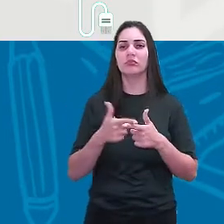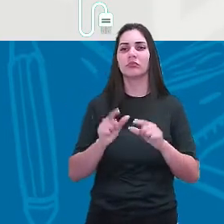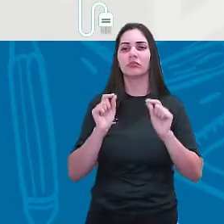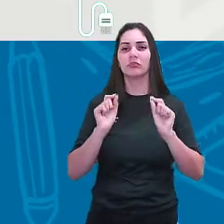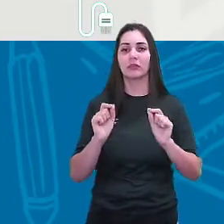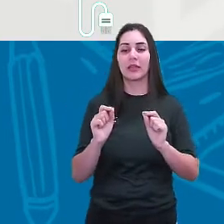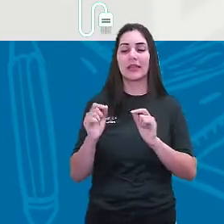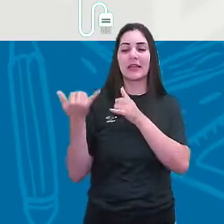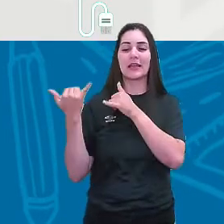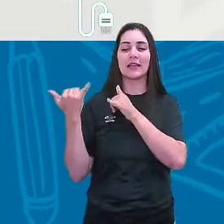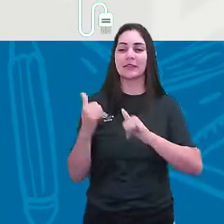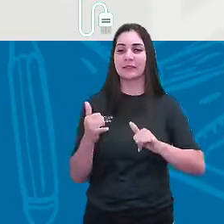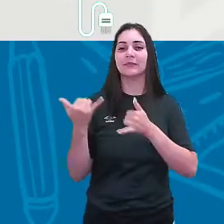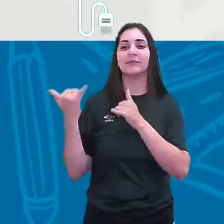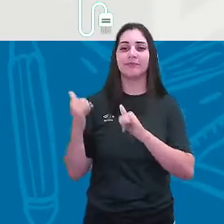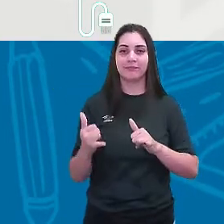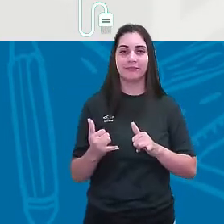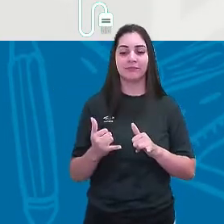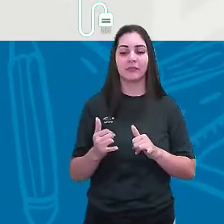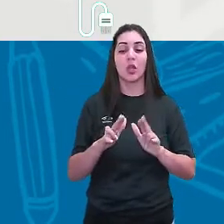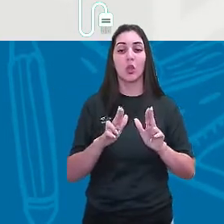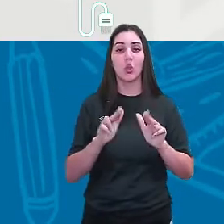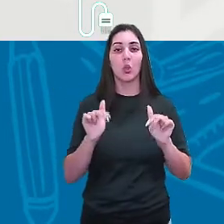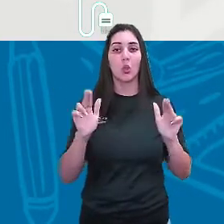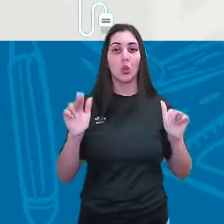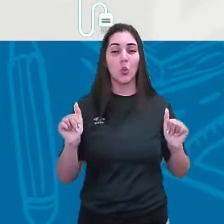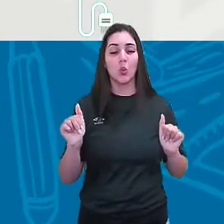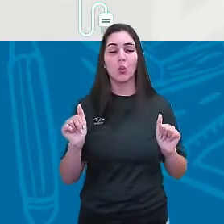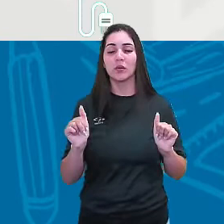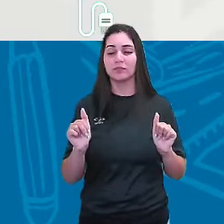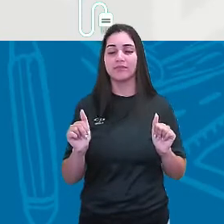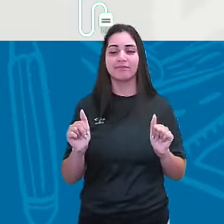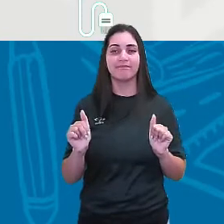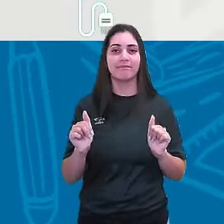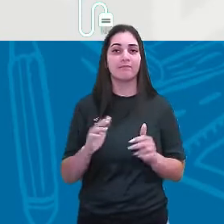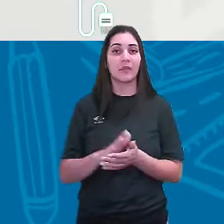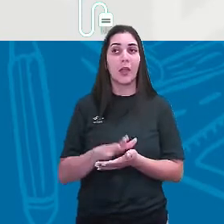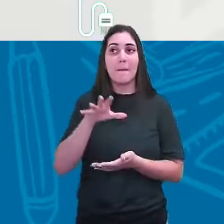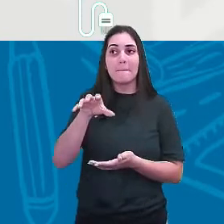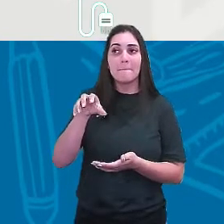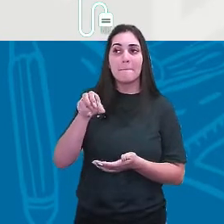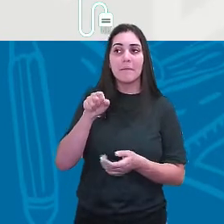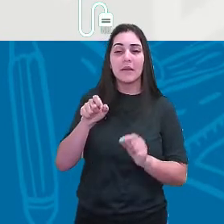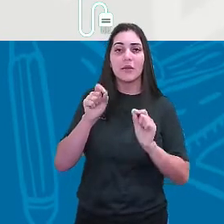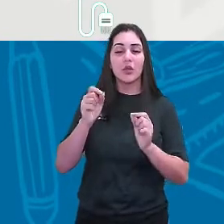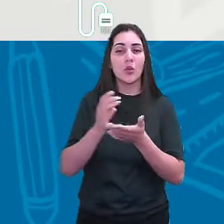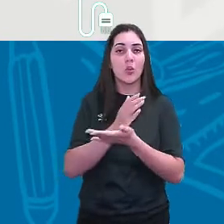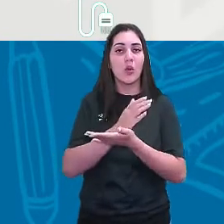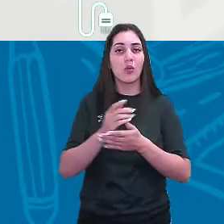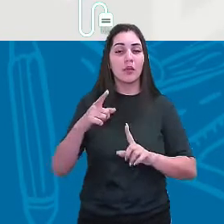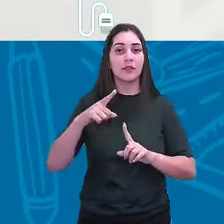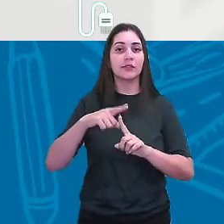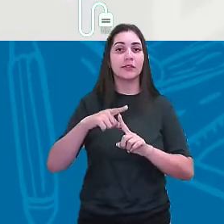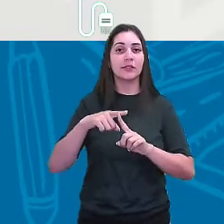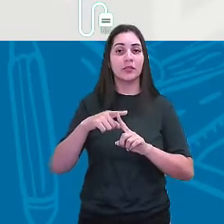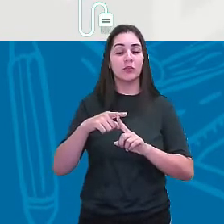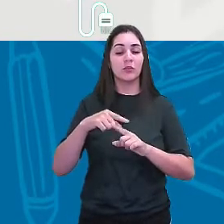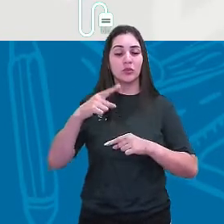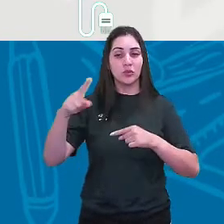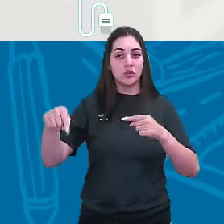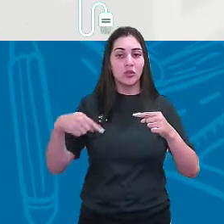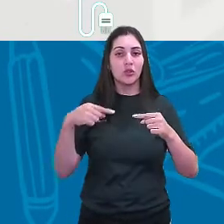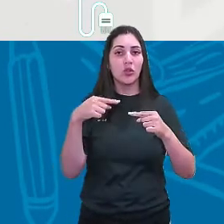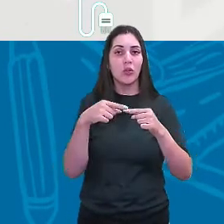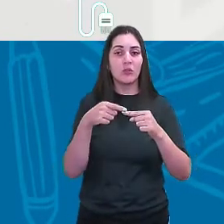da eletricidade. Nunca, jamais peguem qualquer tipo de objeto elétrico para tentar